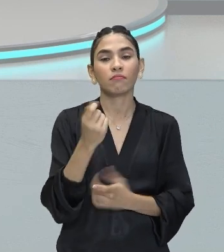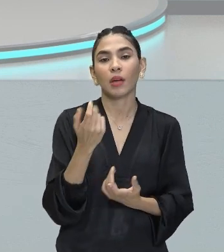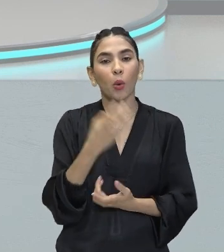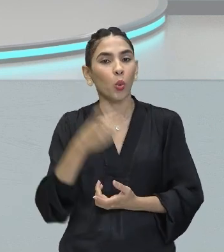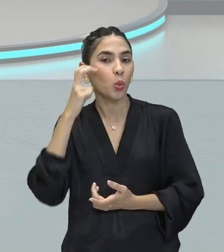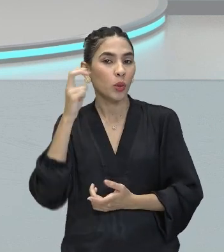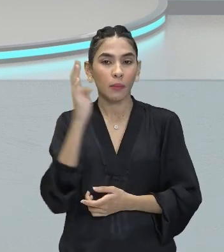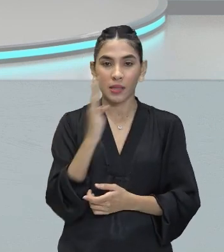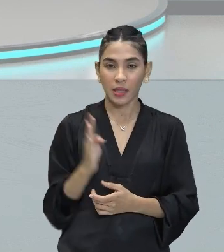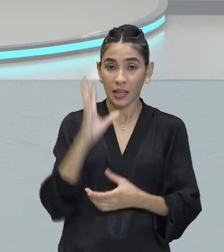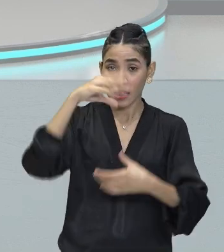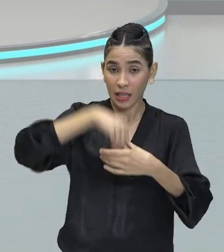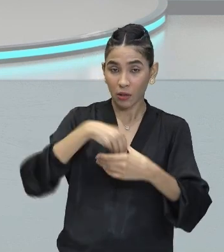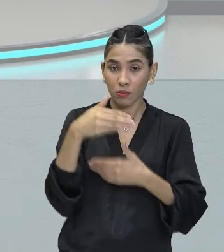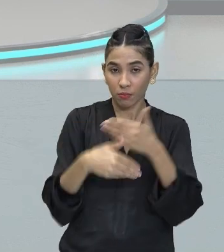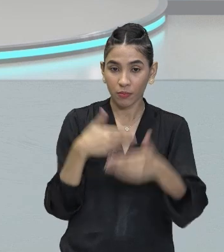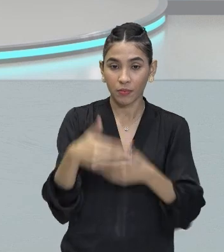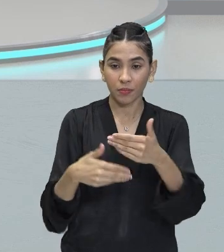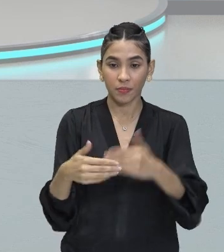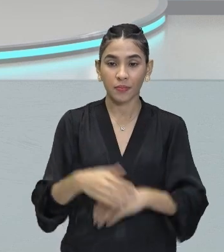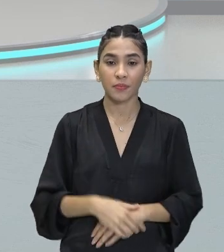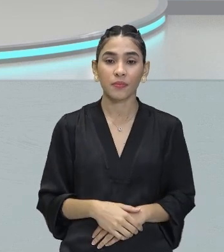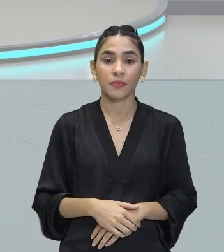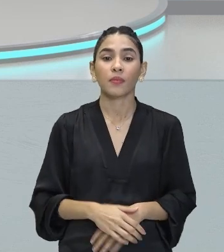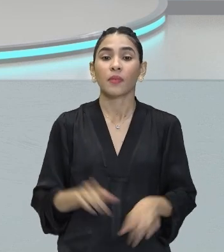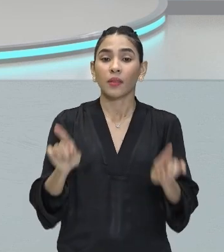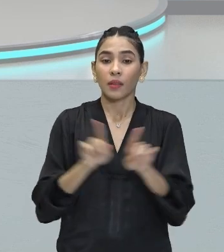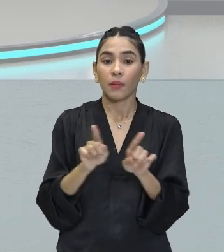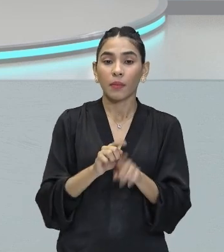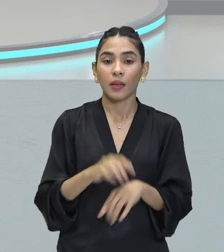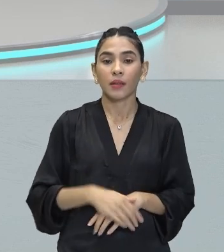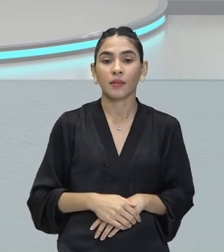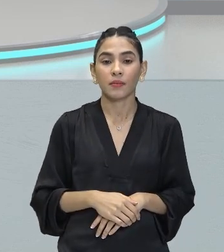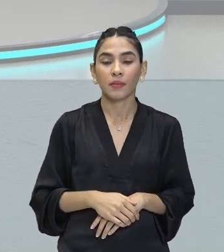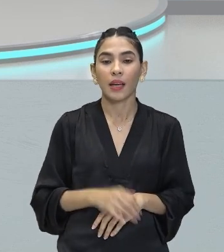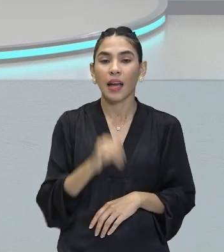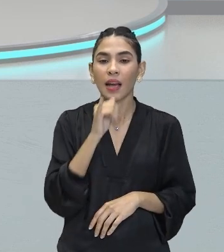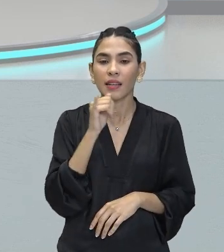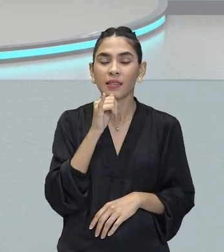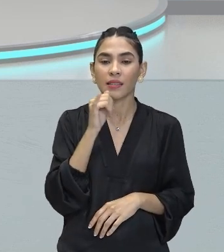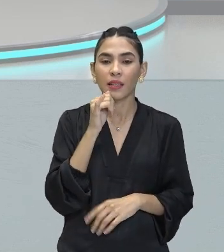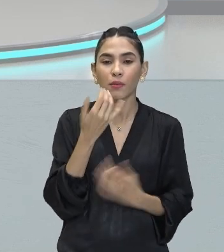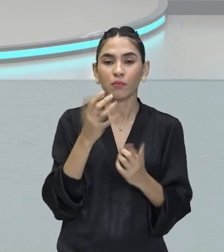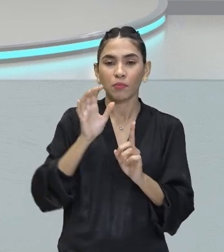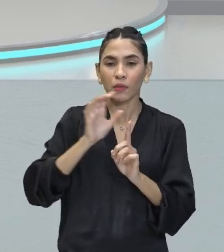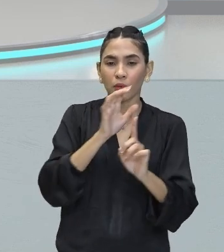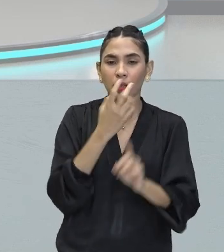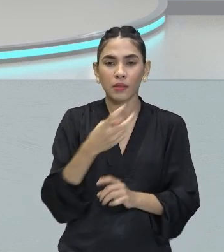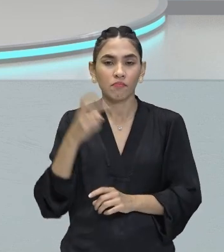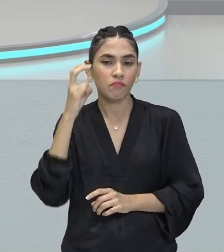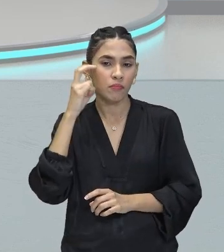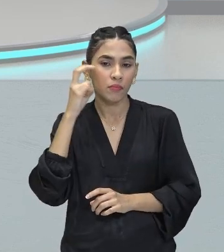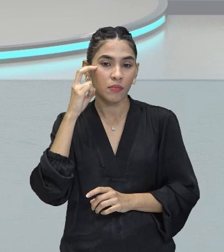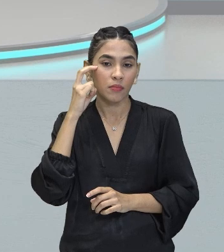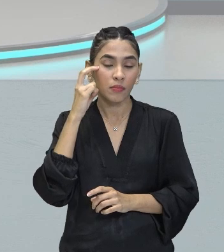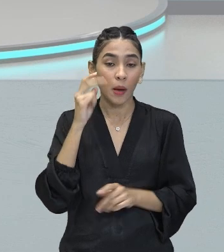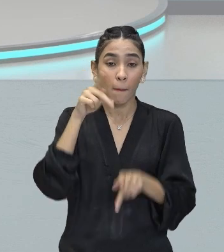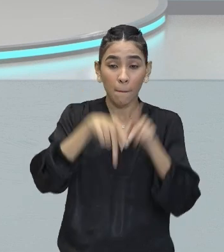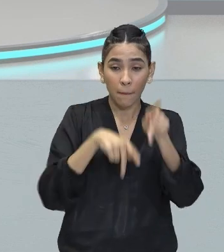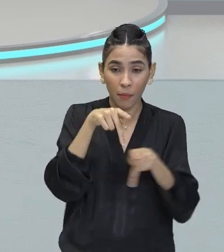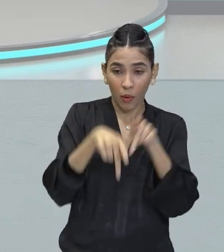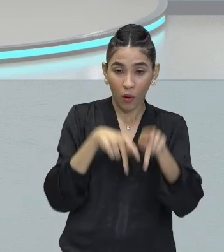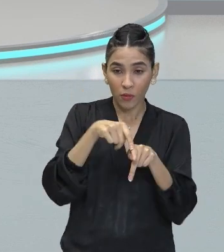desse nosso processo. Também os resgates, né, das raízes culturais brasileiras, dos povos